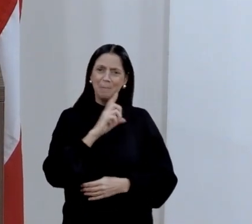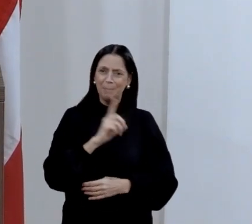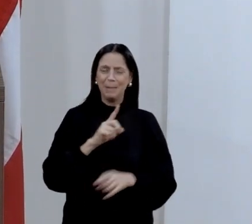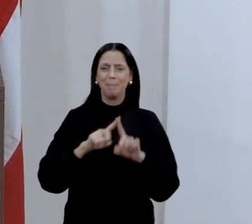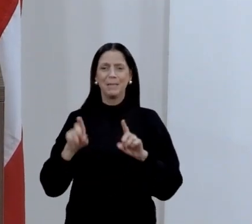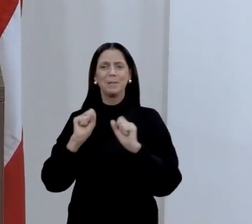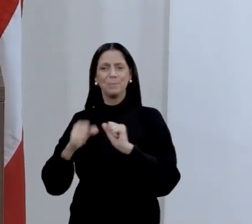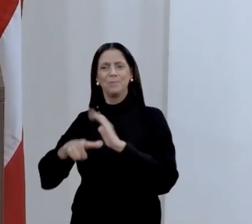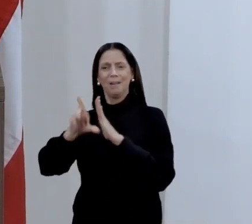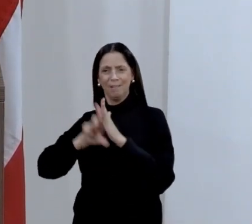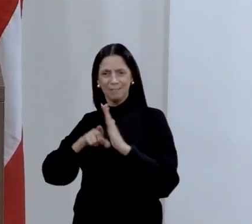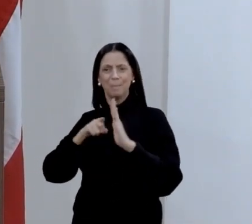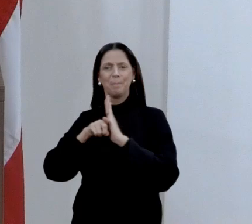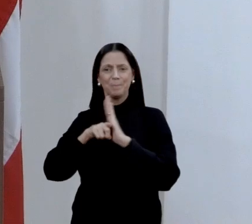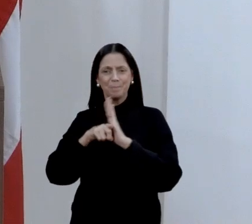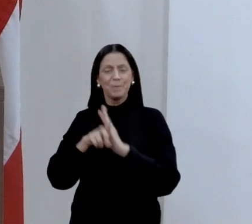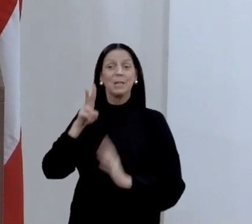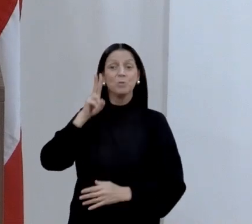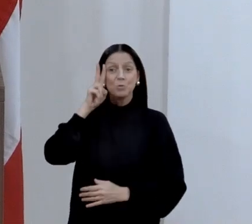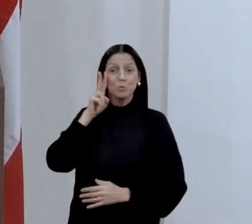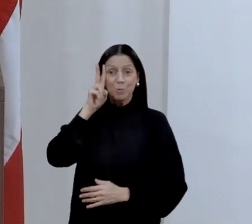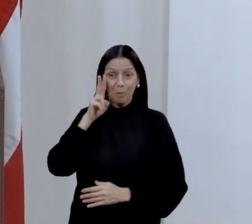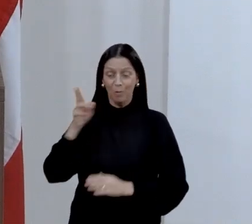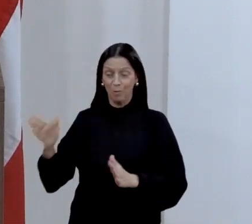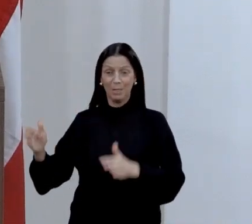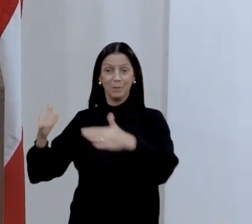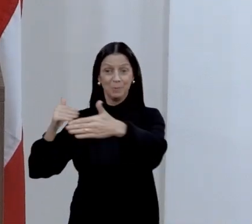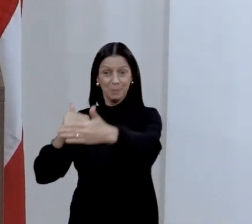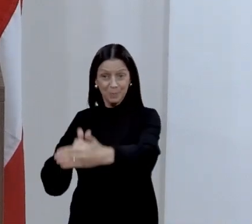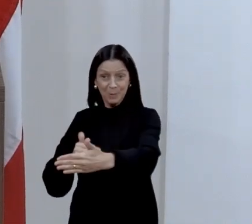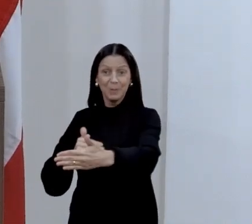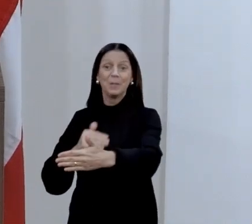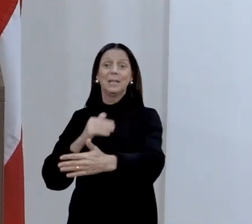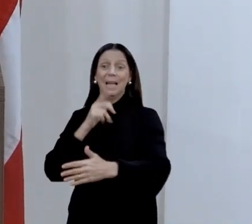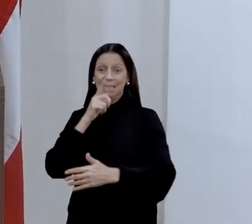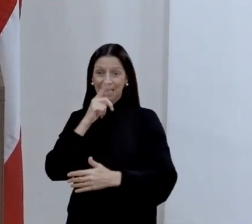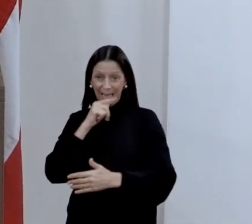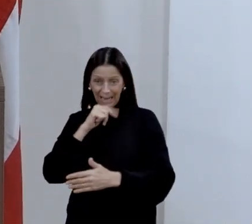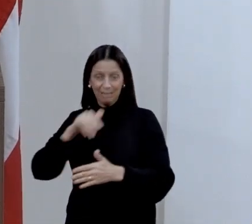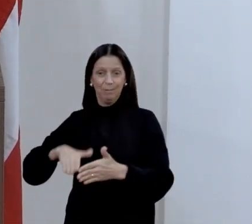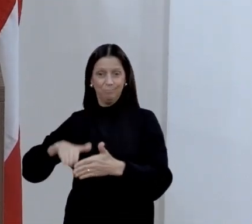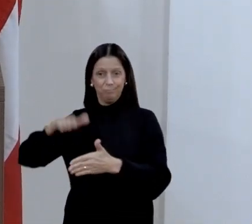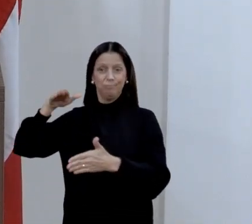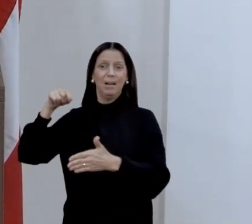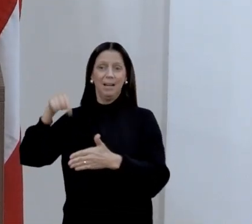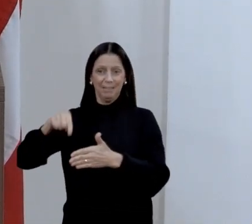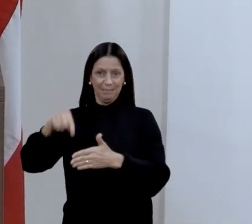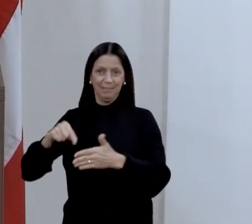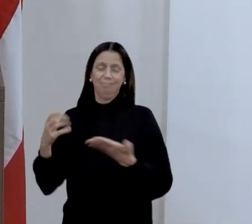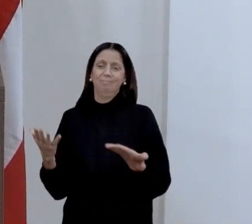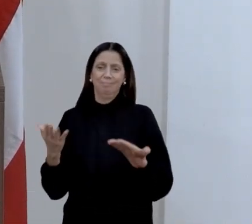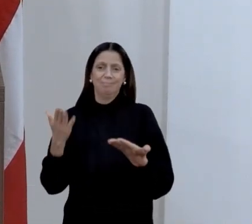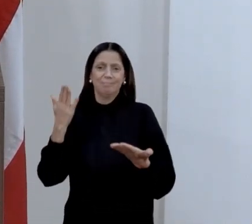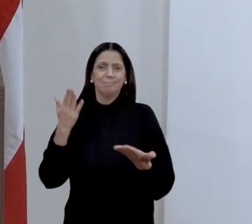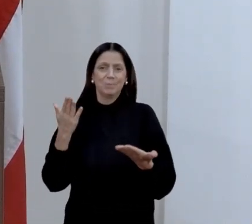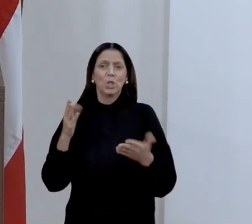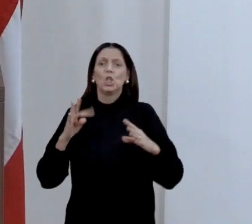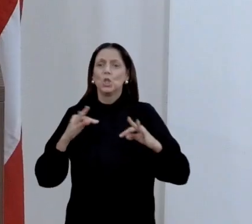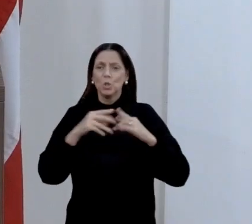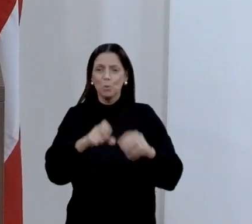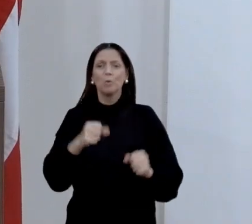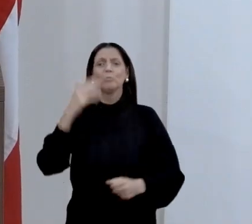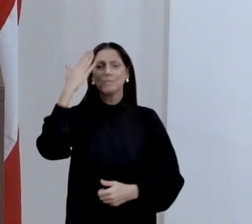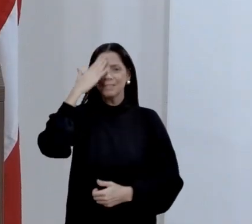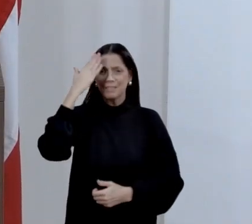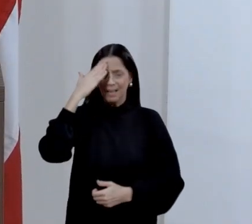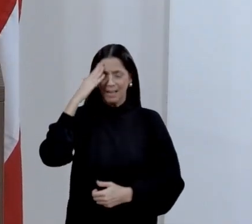desse DIC, realmente eu fico preocupado. Todo mundo sabe, esse DIC aí foi o pessoal do Alemão da